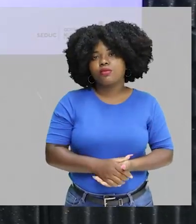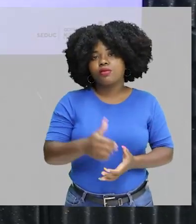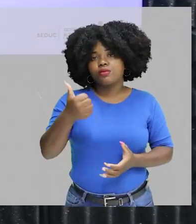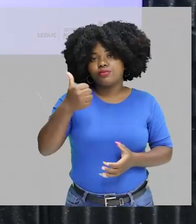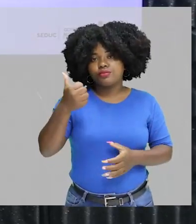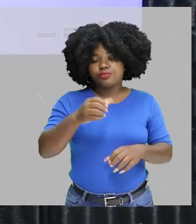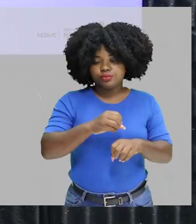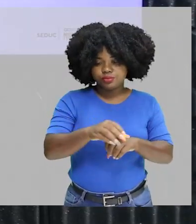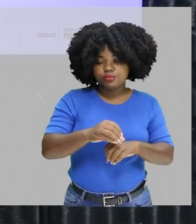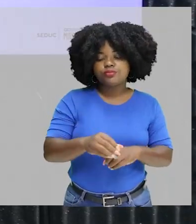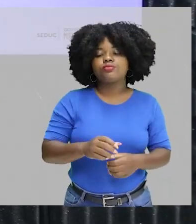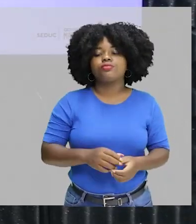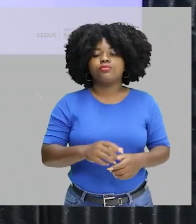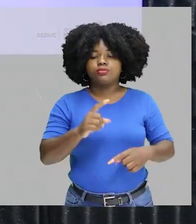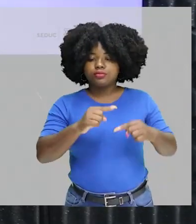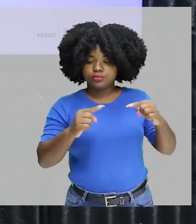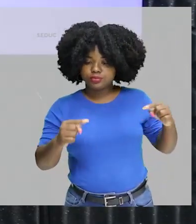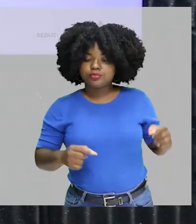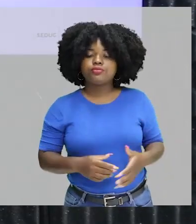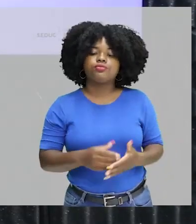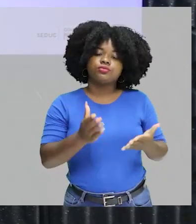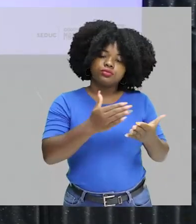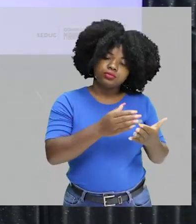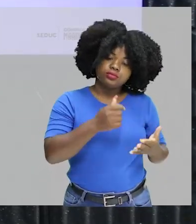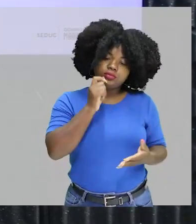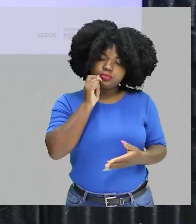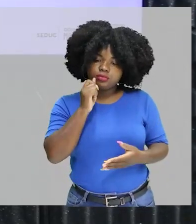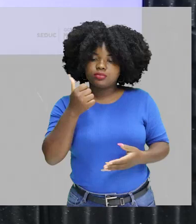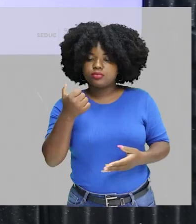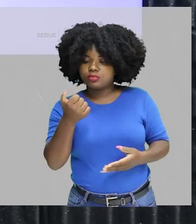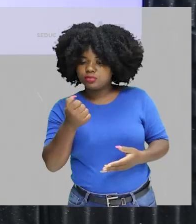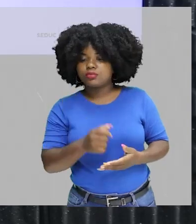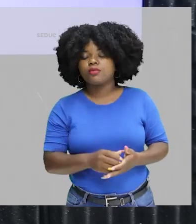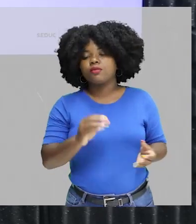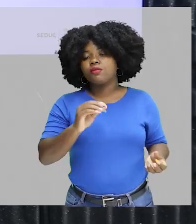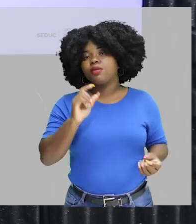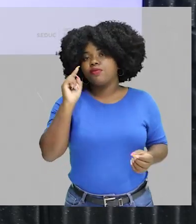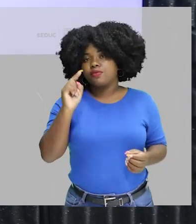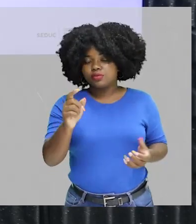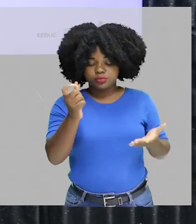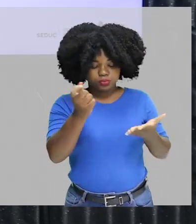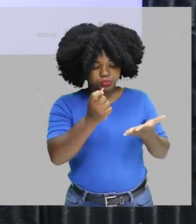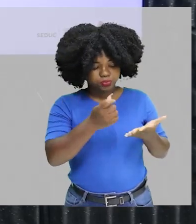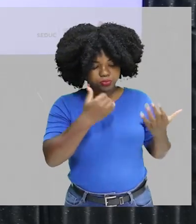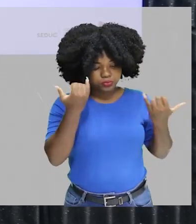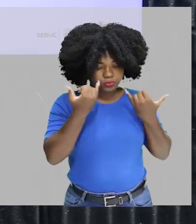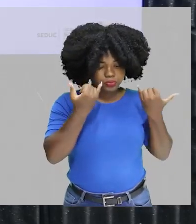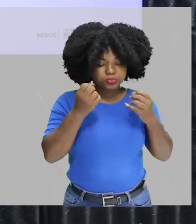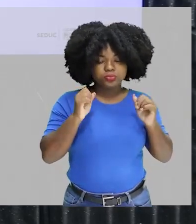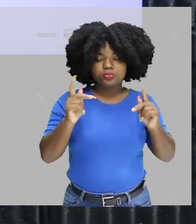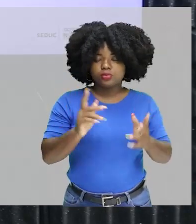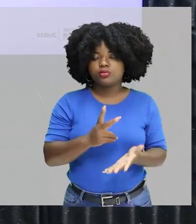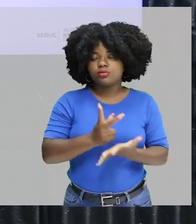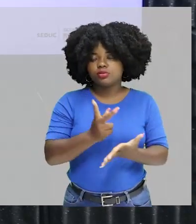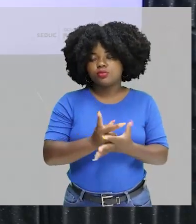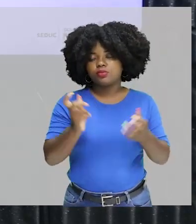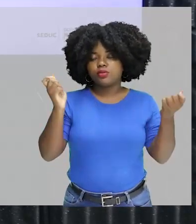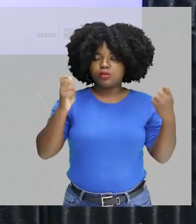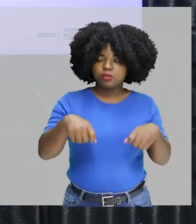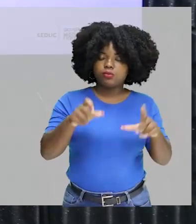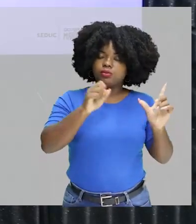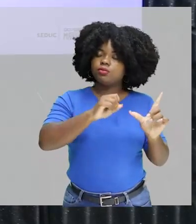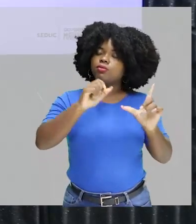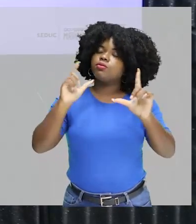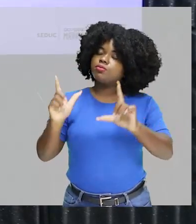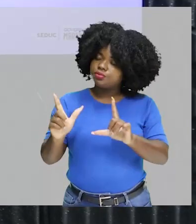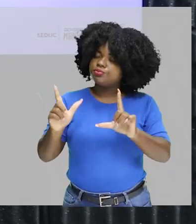primeira dica, caderno, lápis, caneta, borracha, para você fazer suas devidas anotações. E sempre que for possível, né,